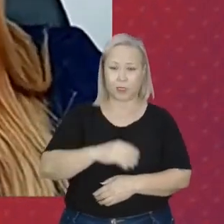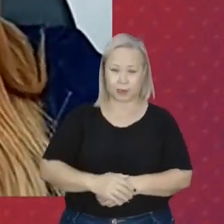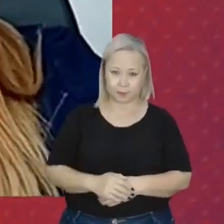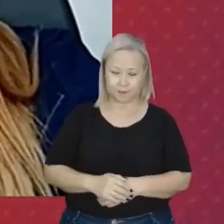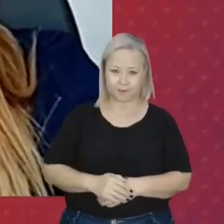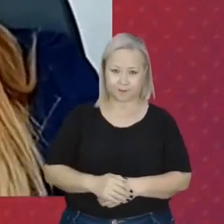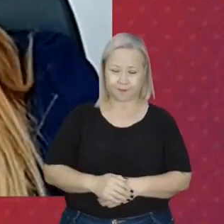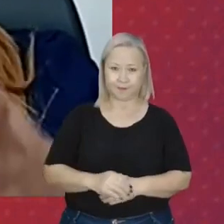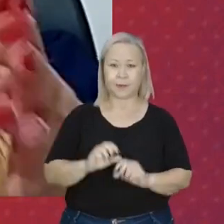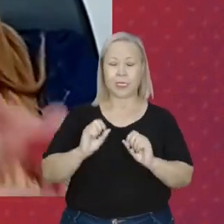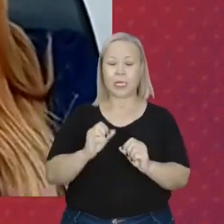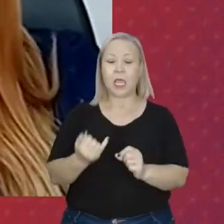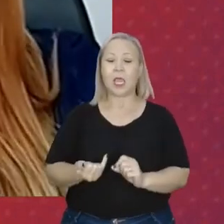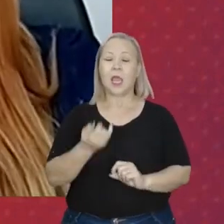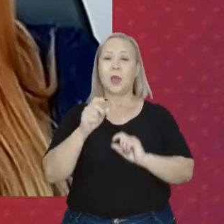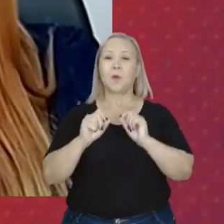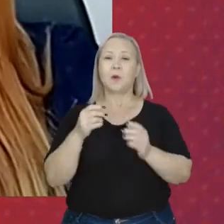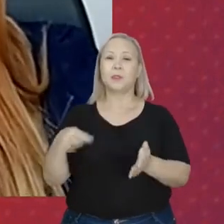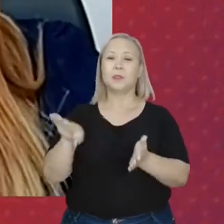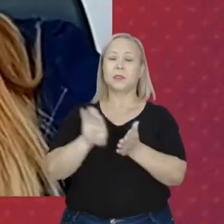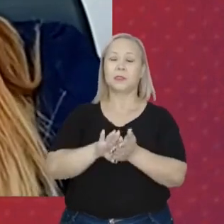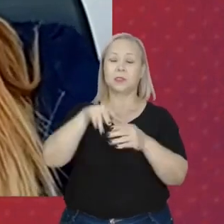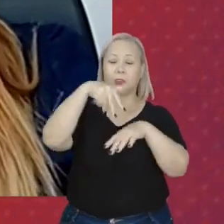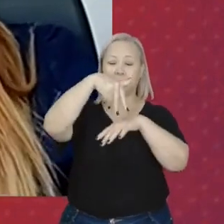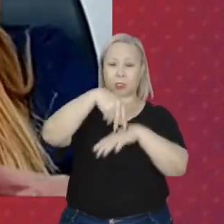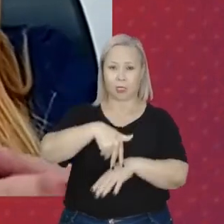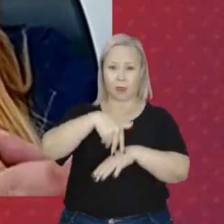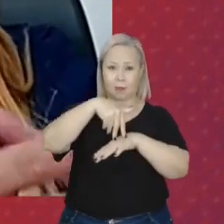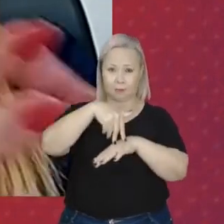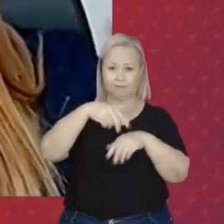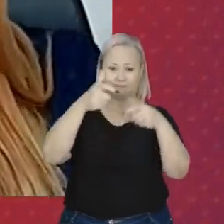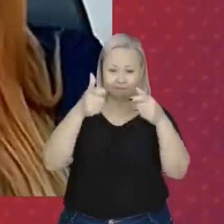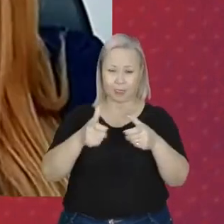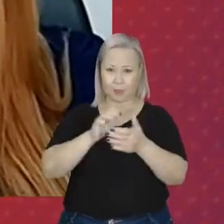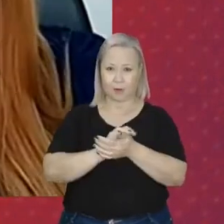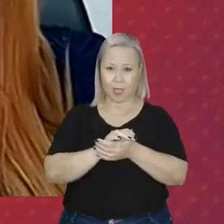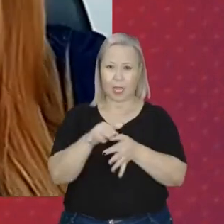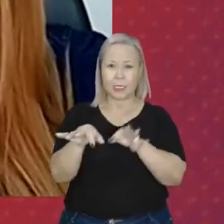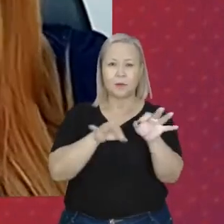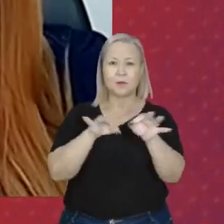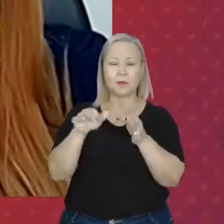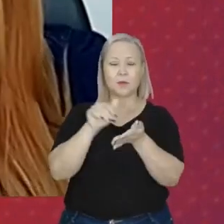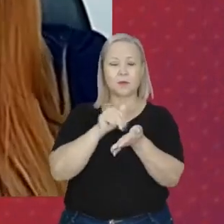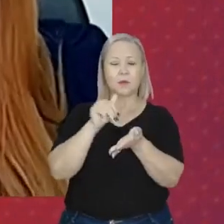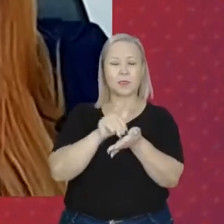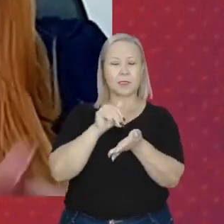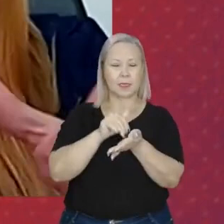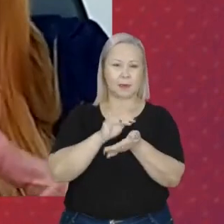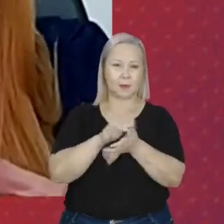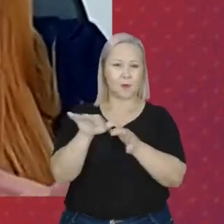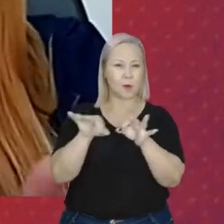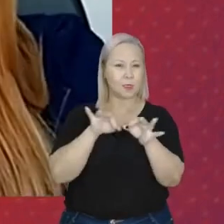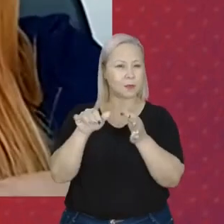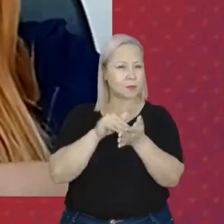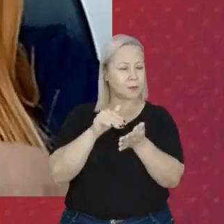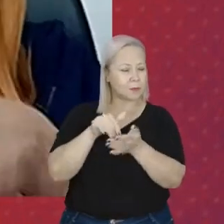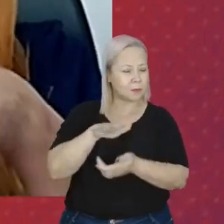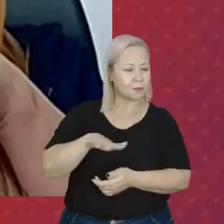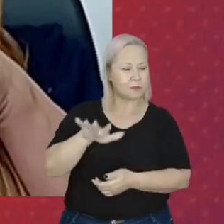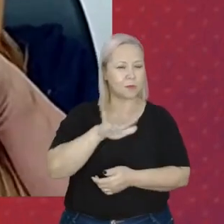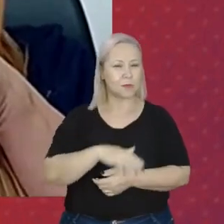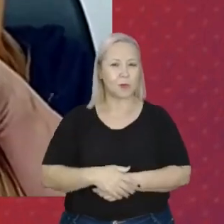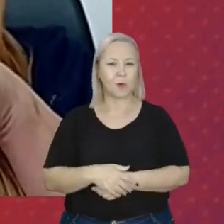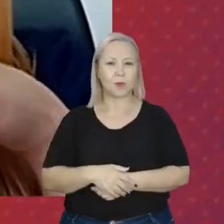E a importância de chegar nesse lugar, né, a gente está construindo a secretaria, né, como um todo, porque teve